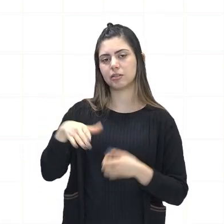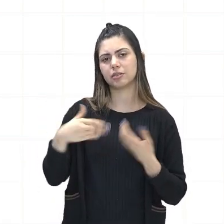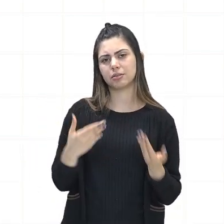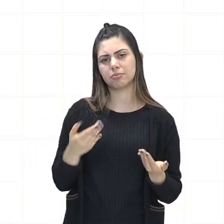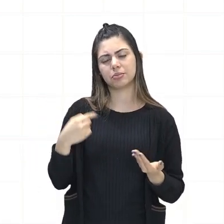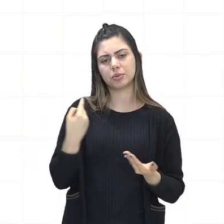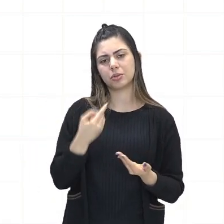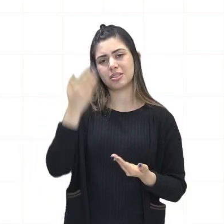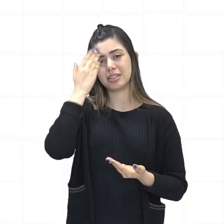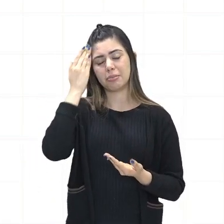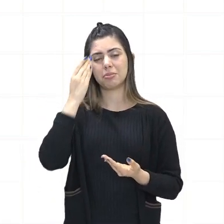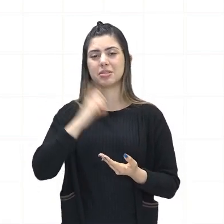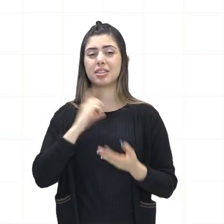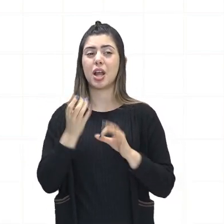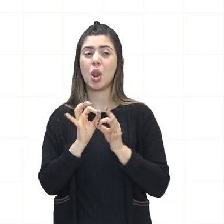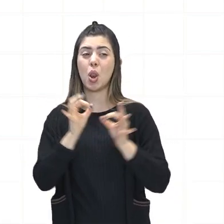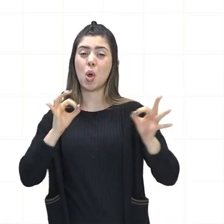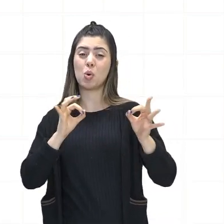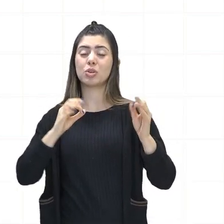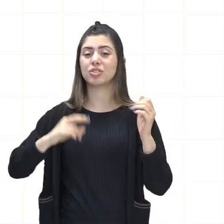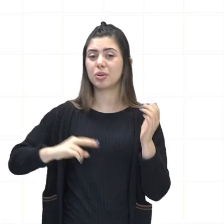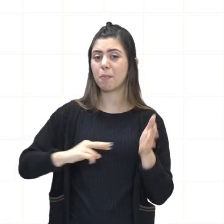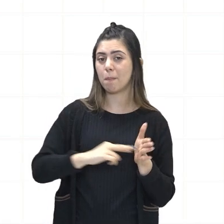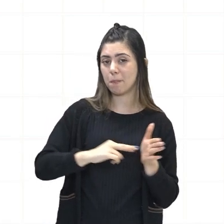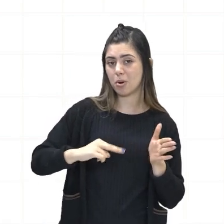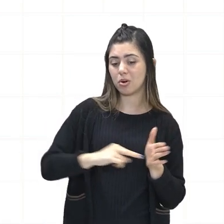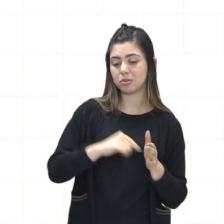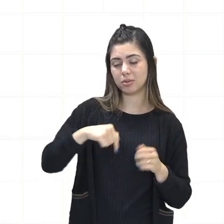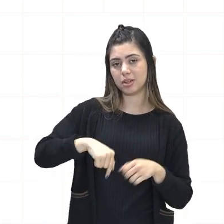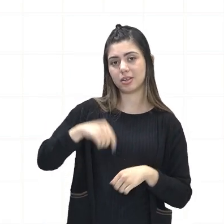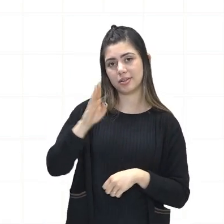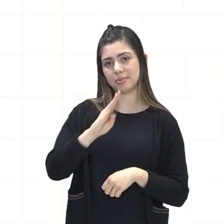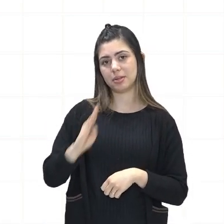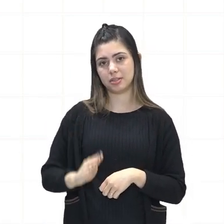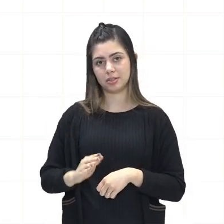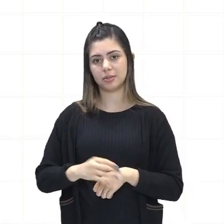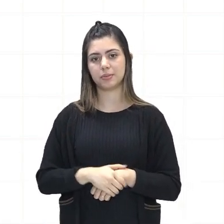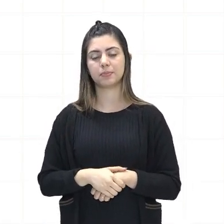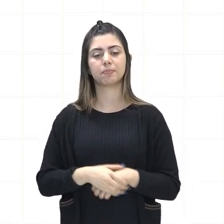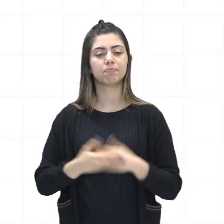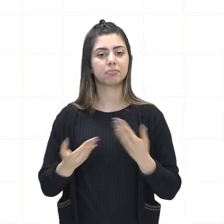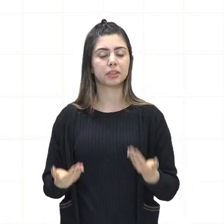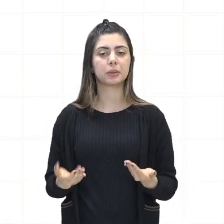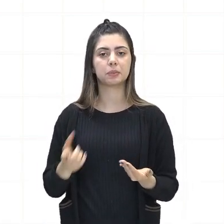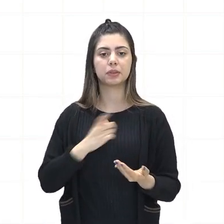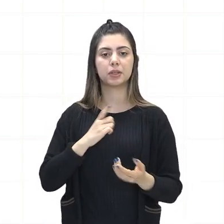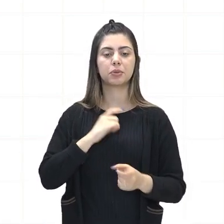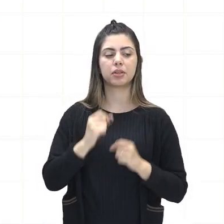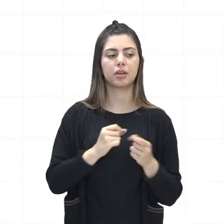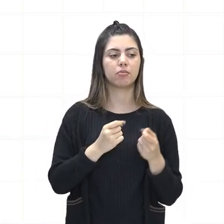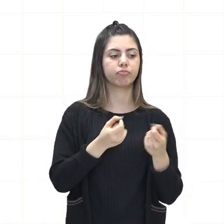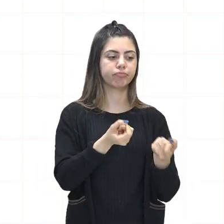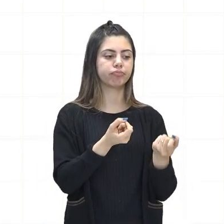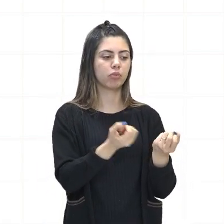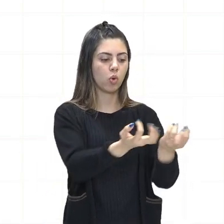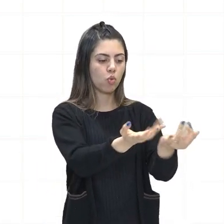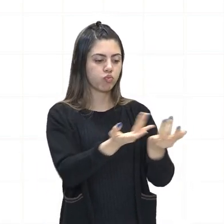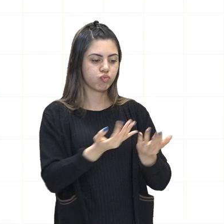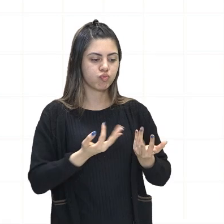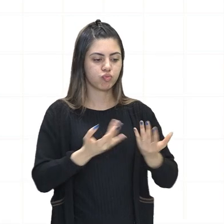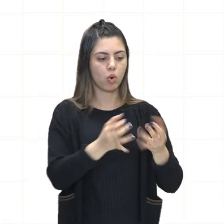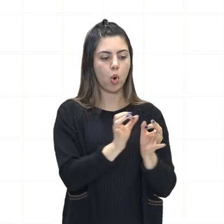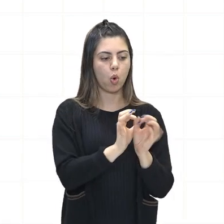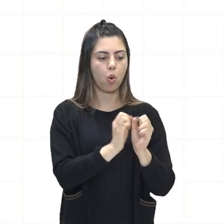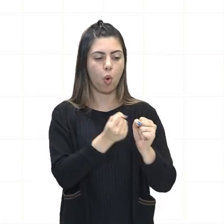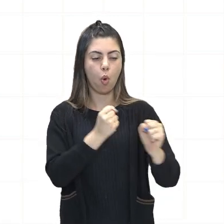geograficamente ela fica muito longe dos portos do Brasil, né? Você tem ali muita produção, mas essa produção ela tem que